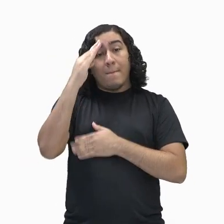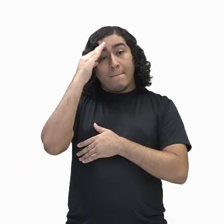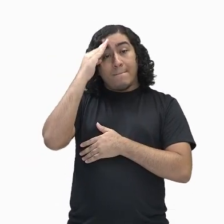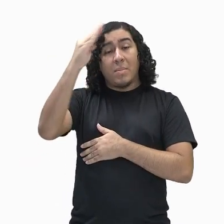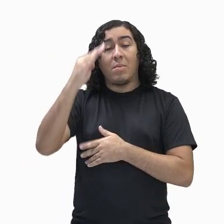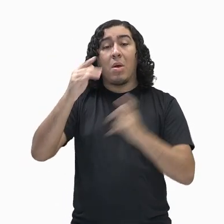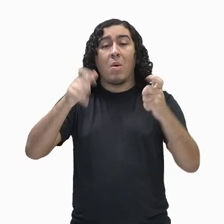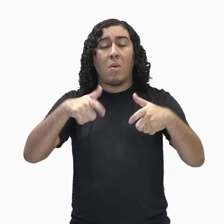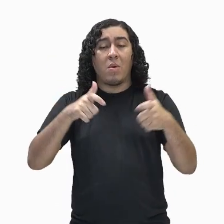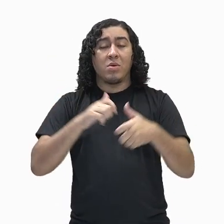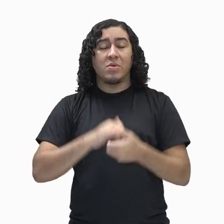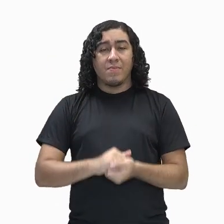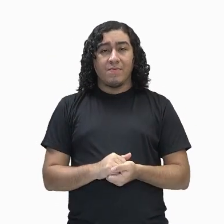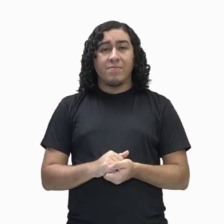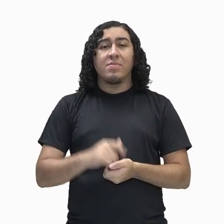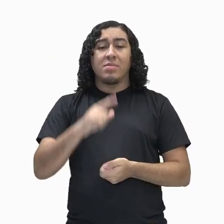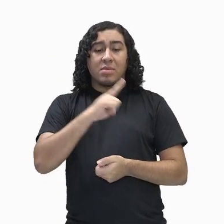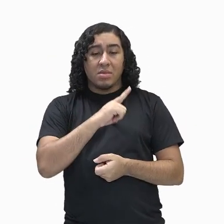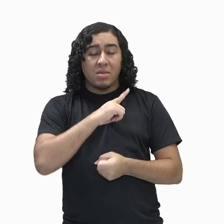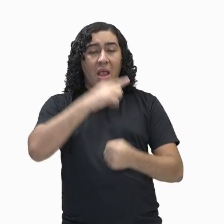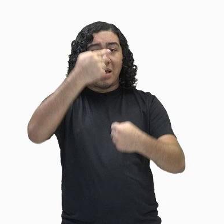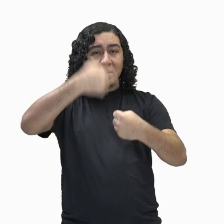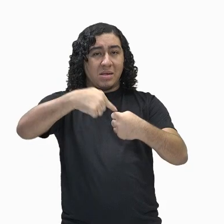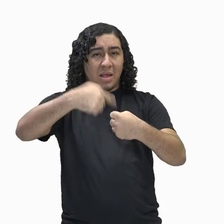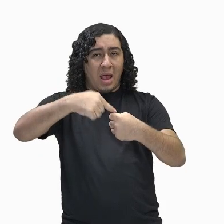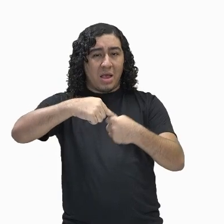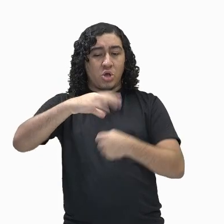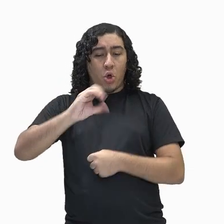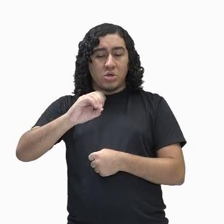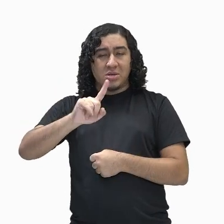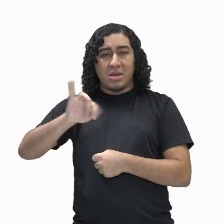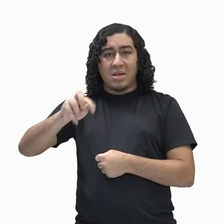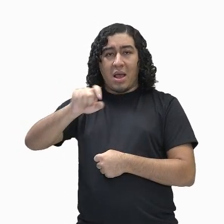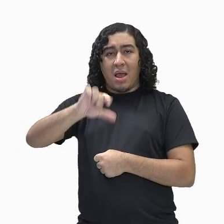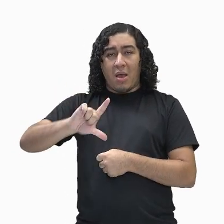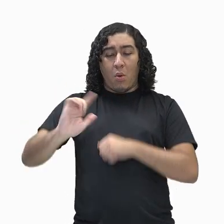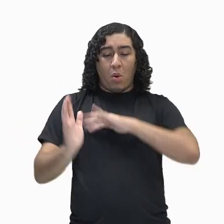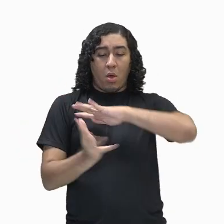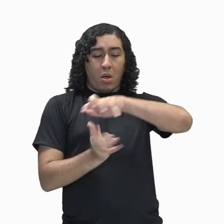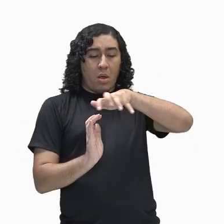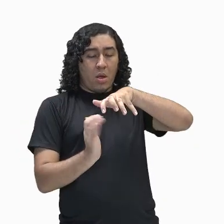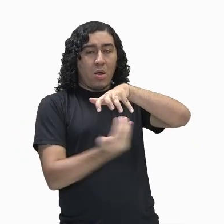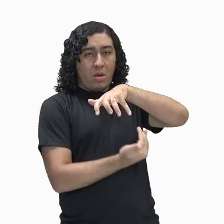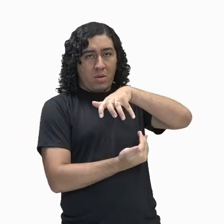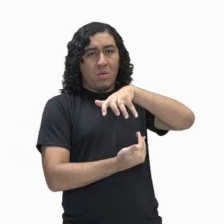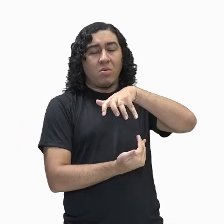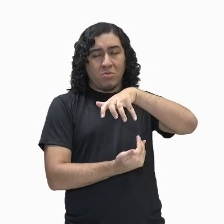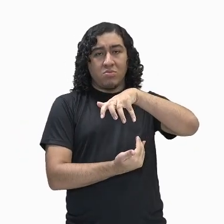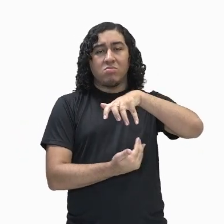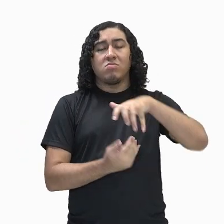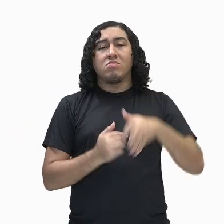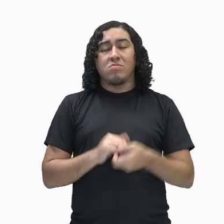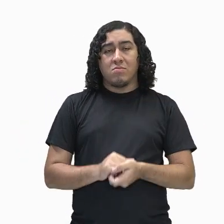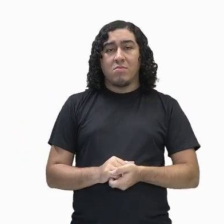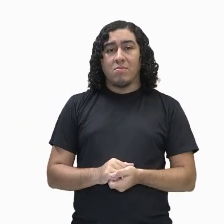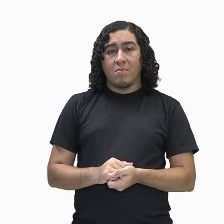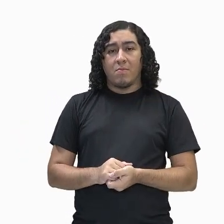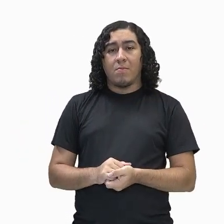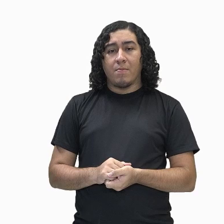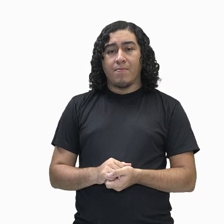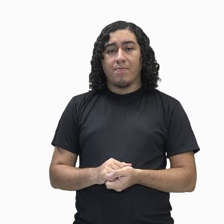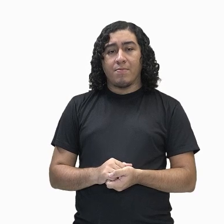principal sobre a qual a civilização ocidental, que é a nossa civilização, se ergueu,